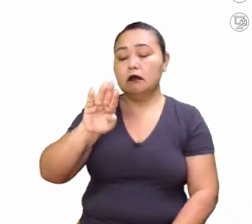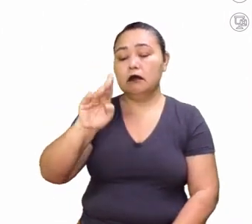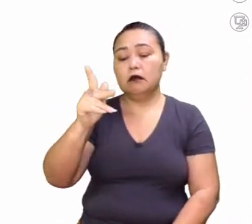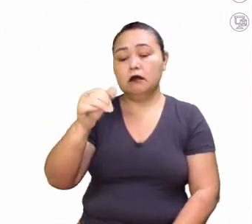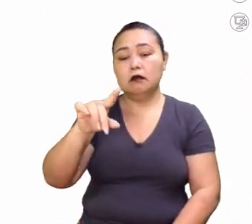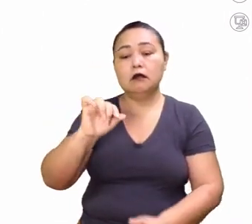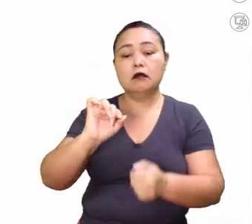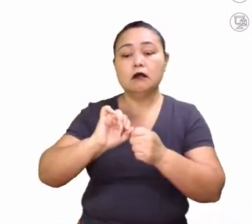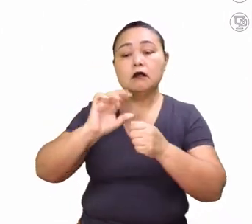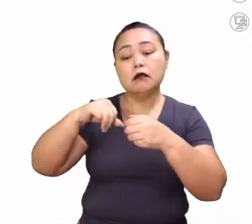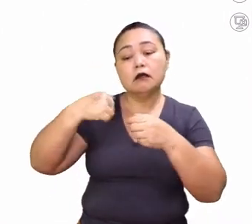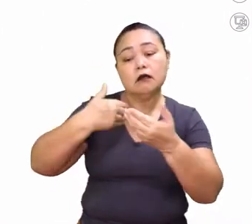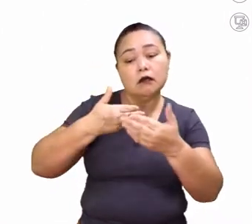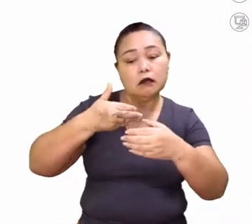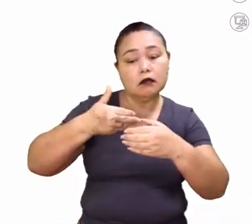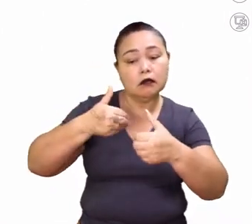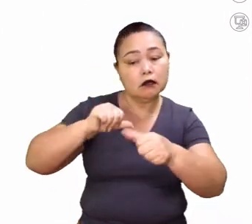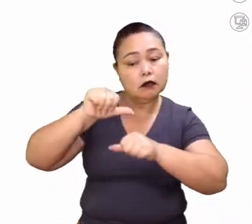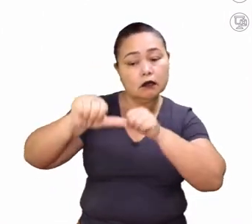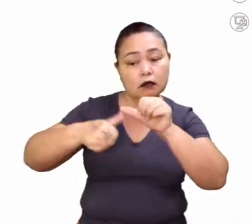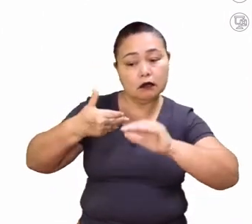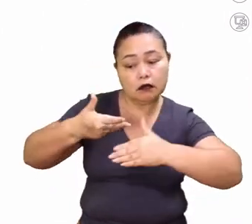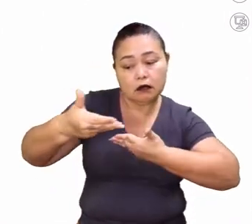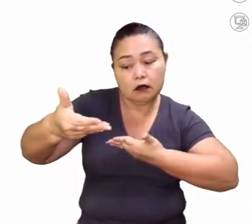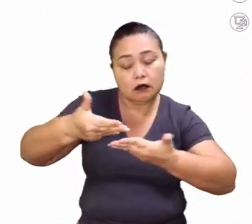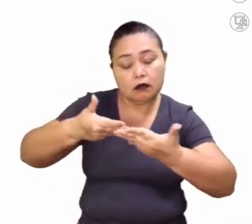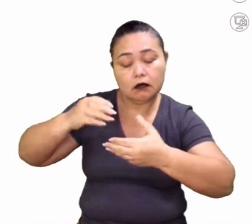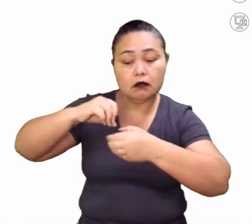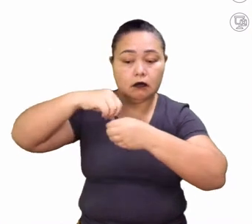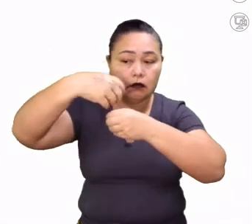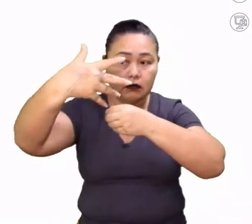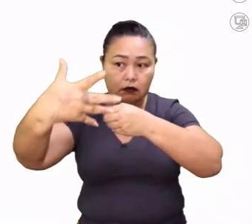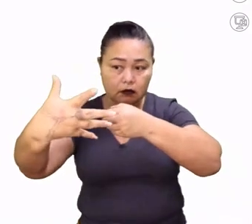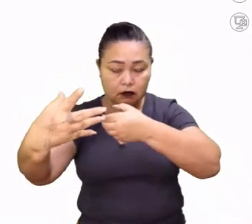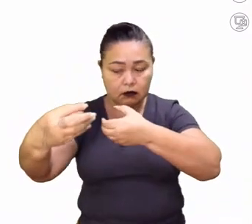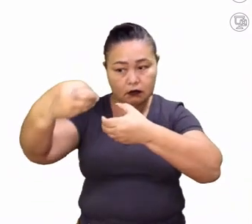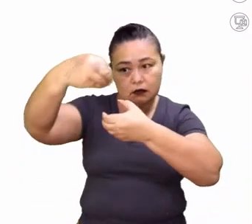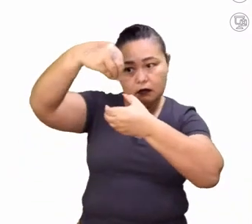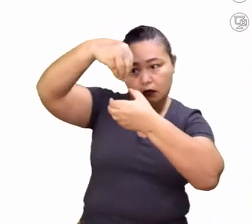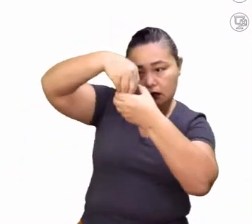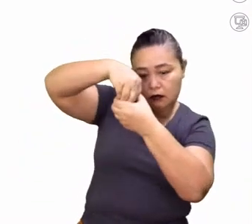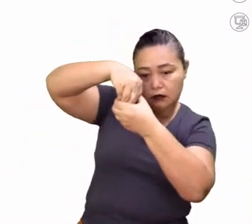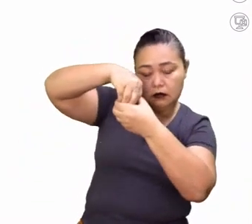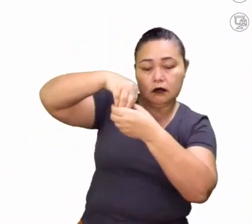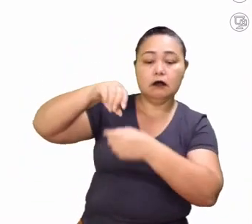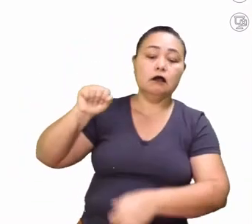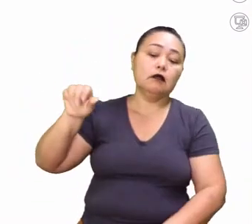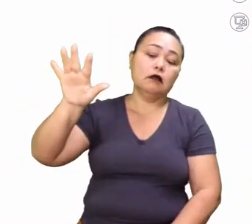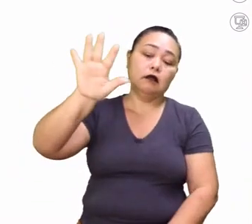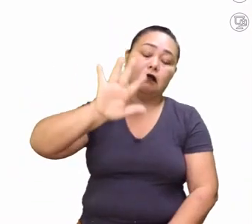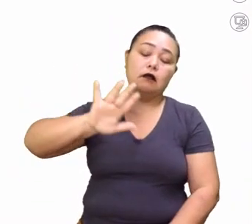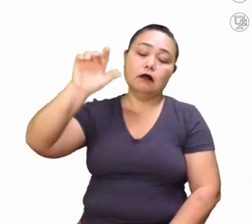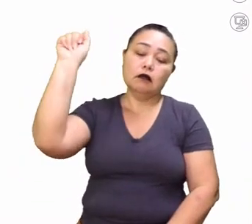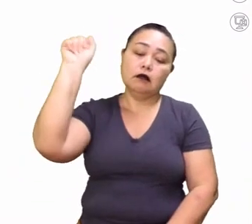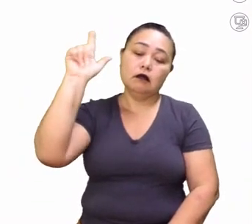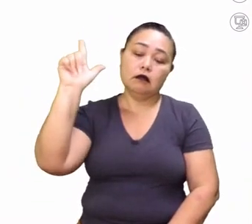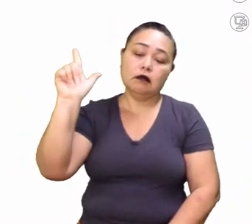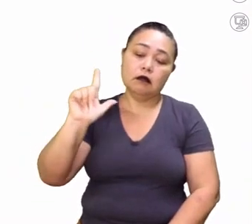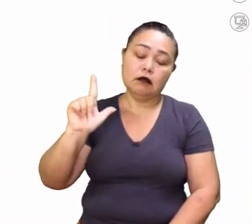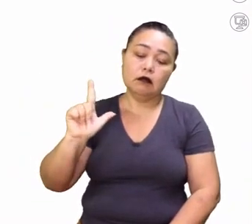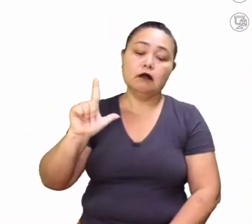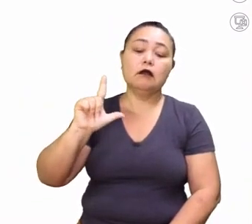é justamente determinado por aquela á área interna Então por essa figura azul aqui ó toda essa figura